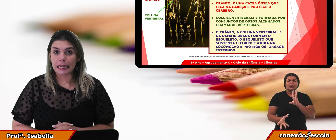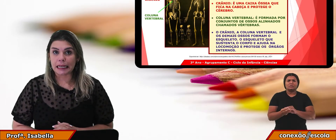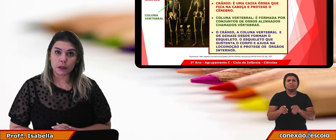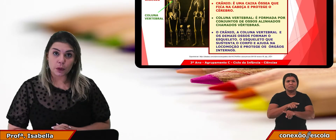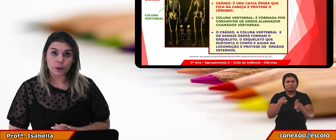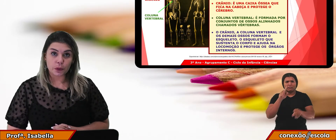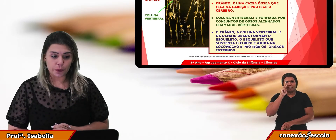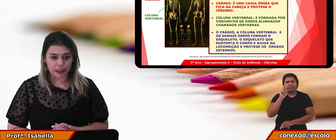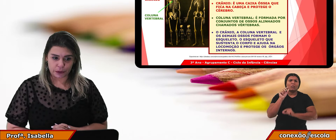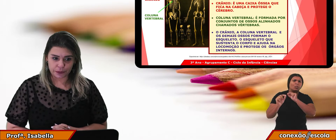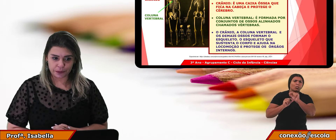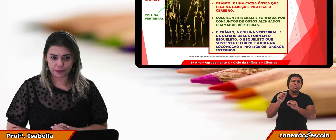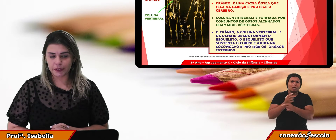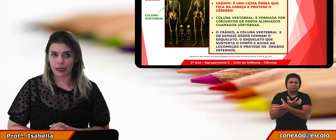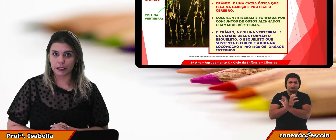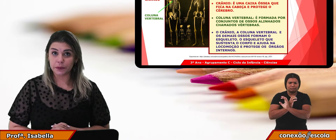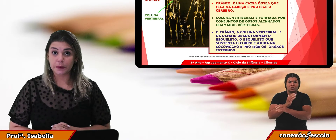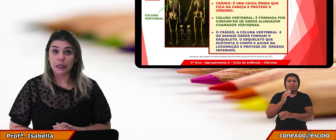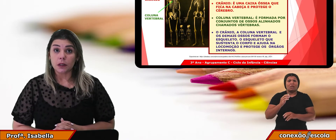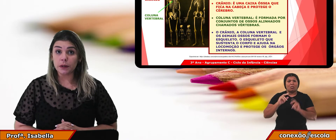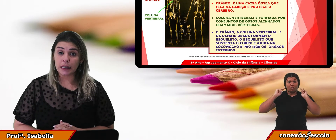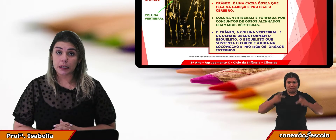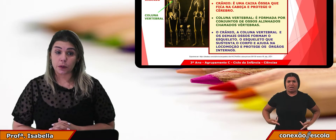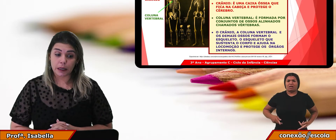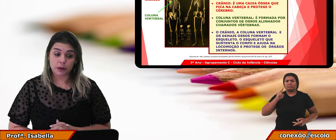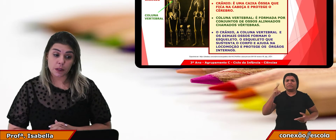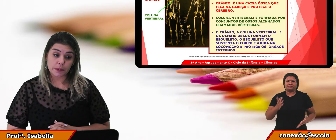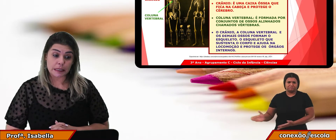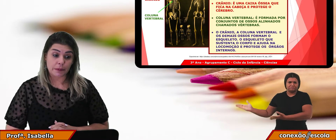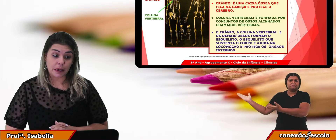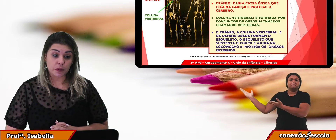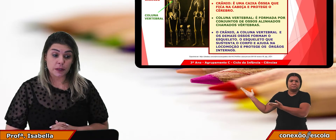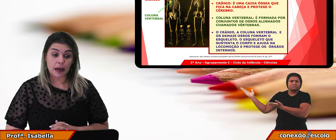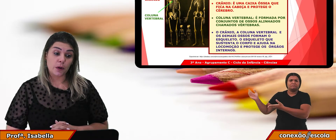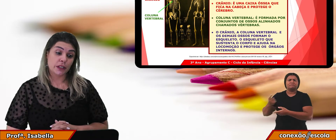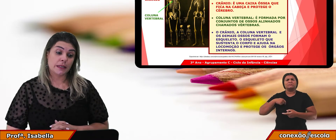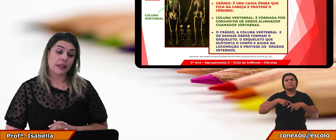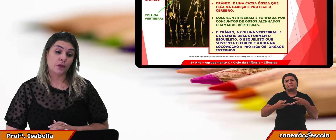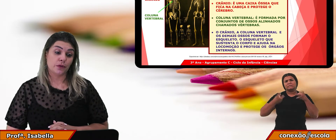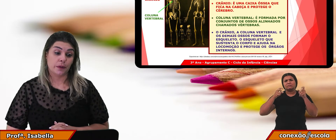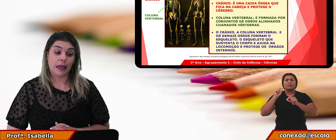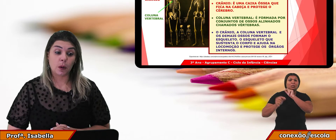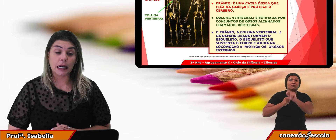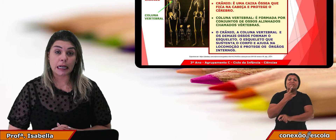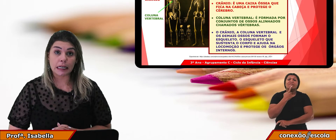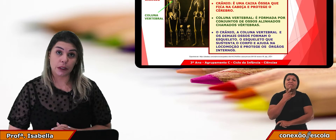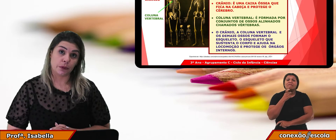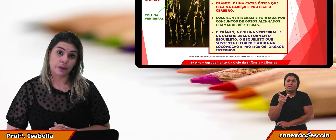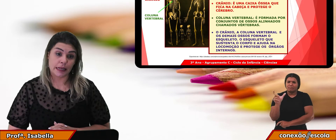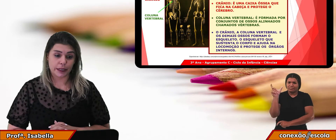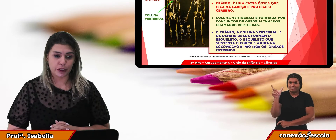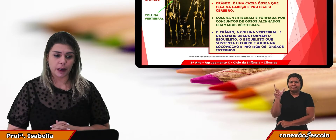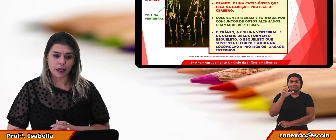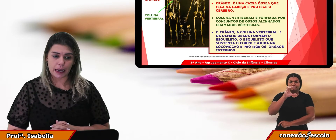o esqueleto humano, certo? No esqueleto humano, nós percebemos, onde está escrito de vermelho,